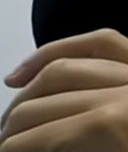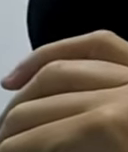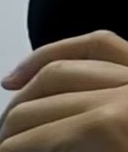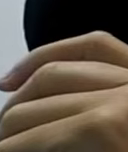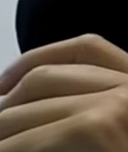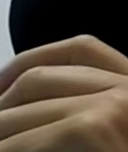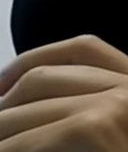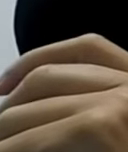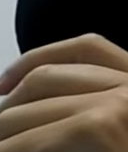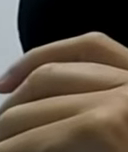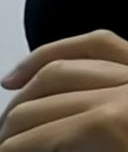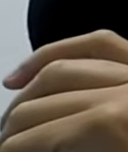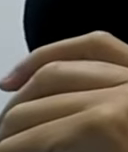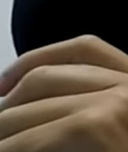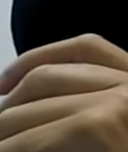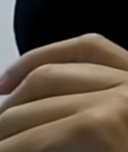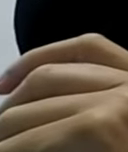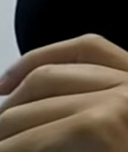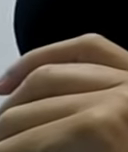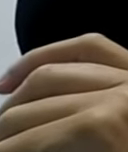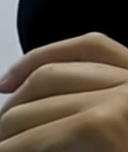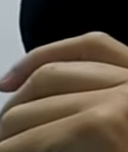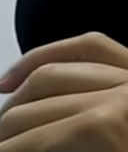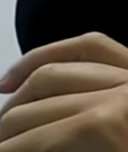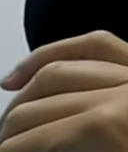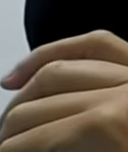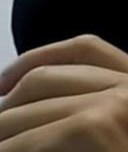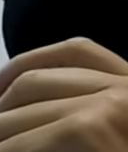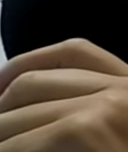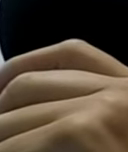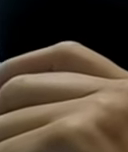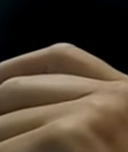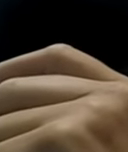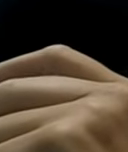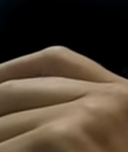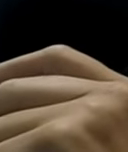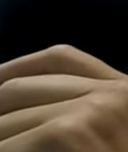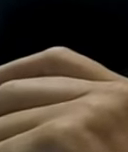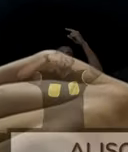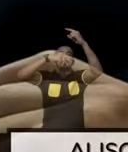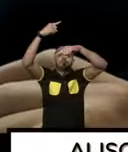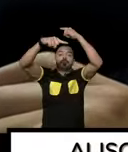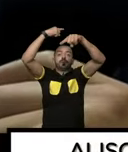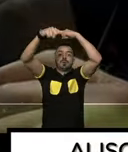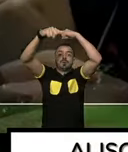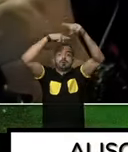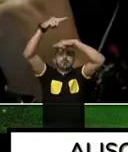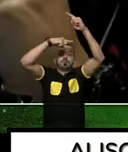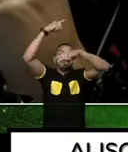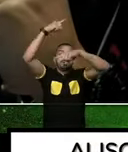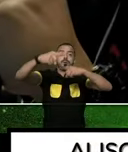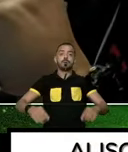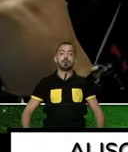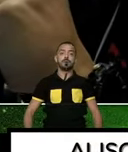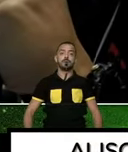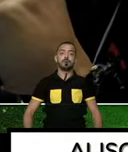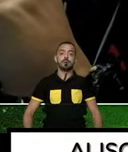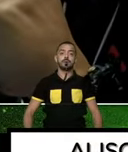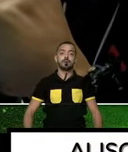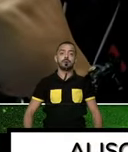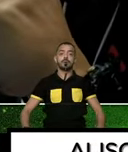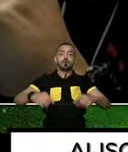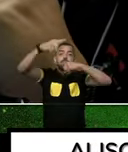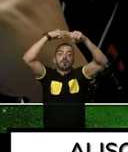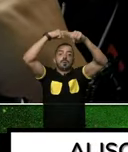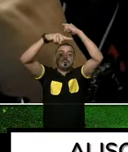ficando em poder de fux ele busca abertura ali pro Alisson chegou pro garoto dispara o garoto vai